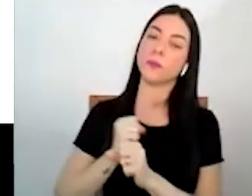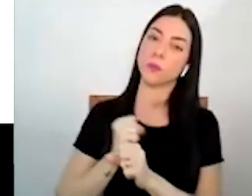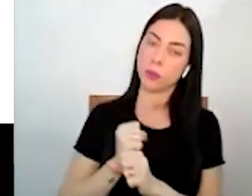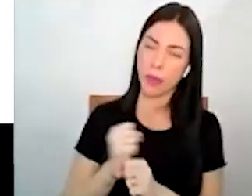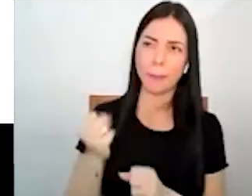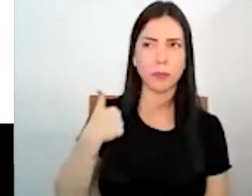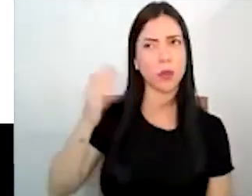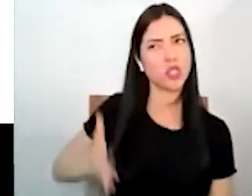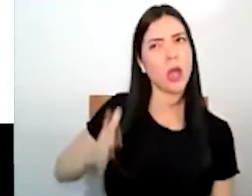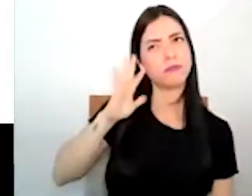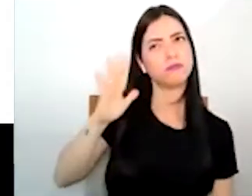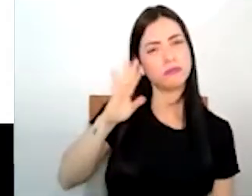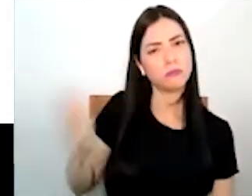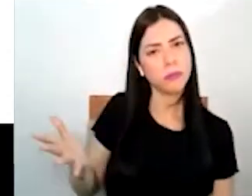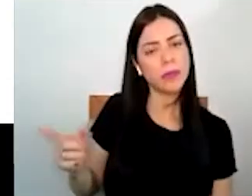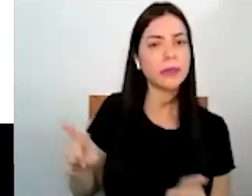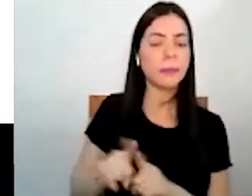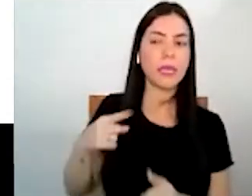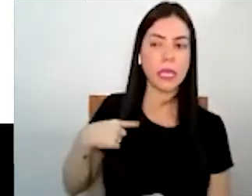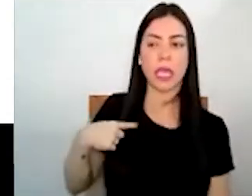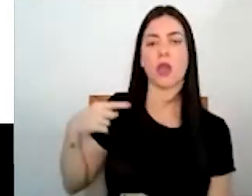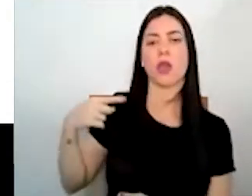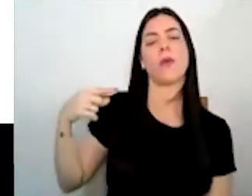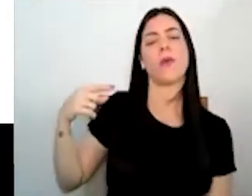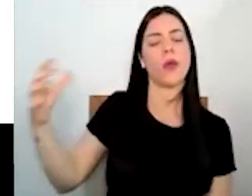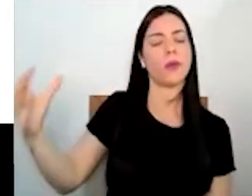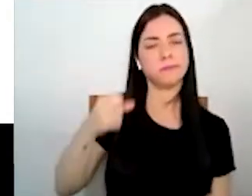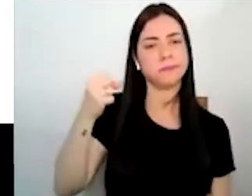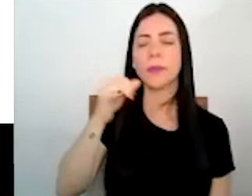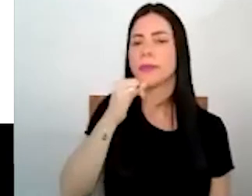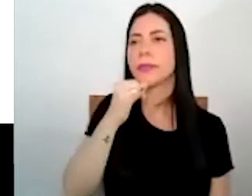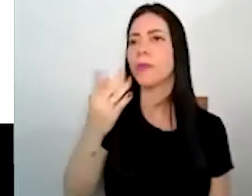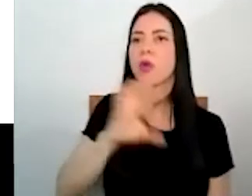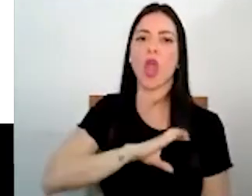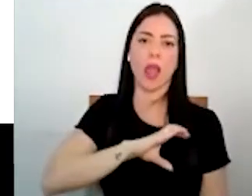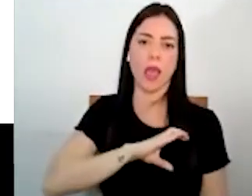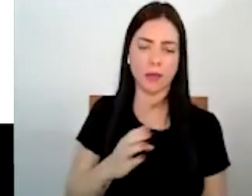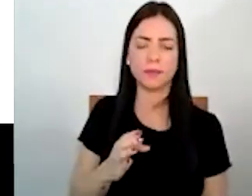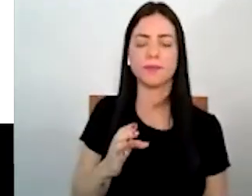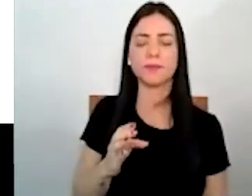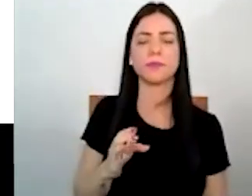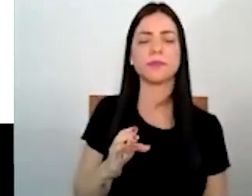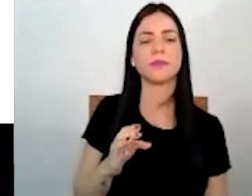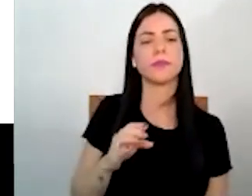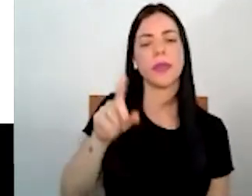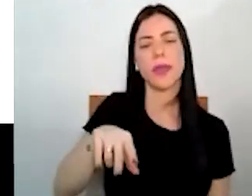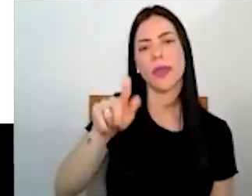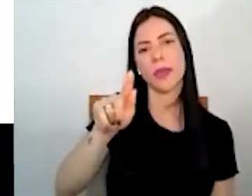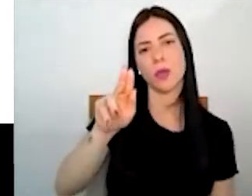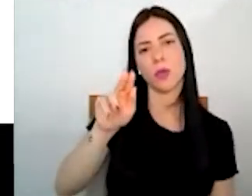que eu roubei de um colega, que é o designer Gustavo